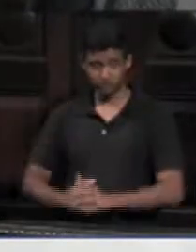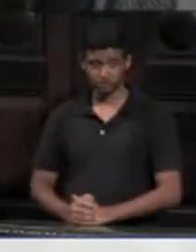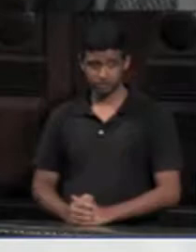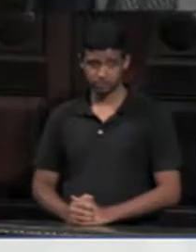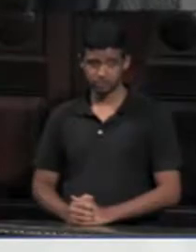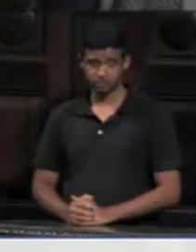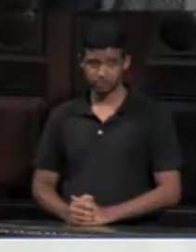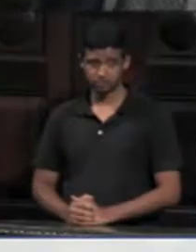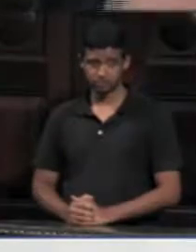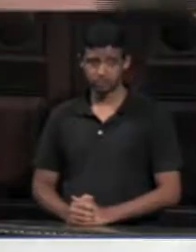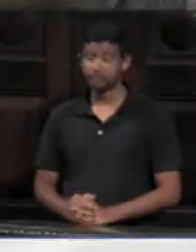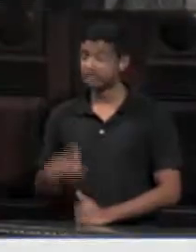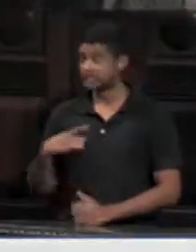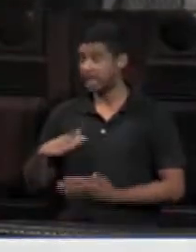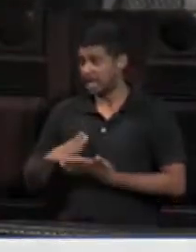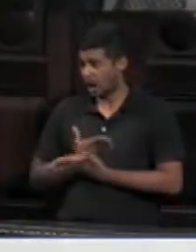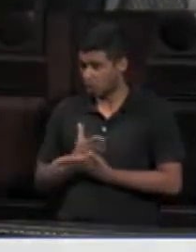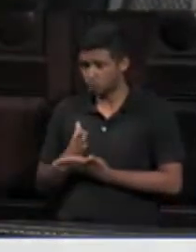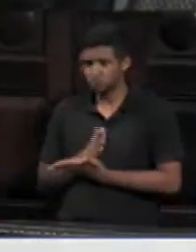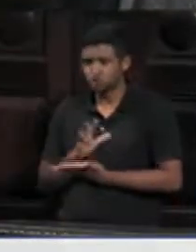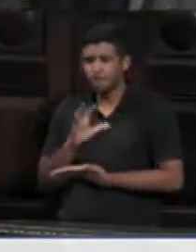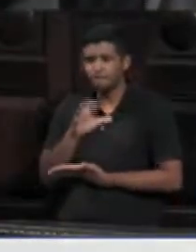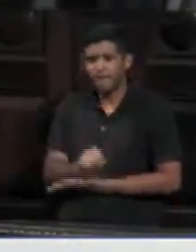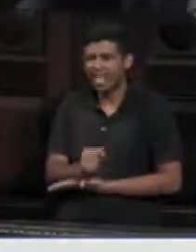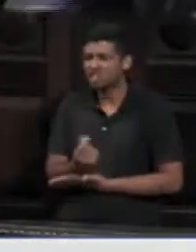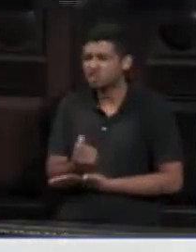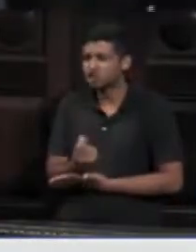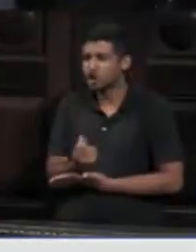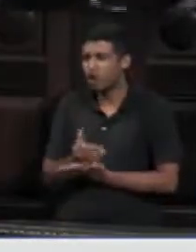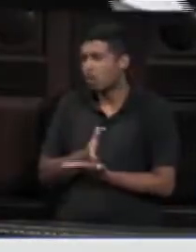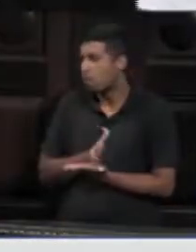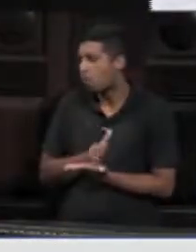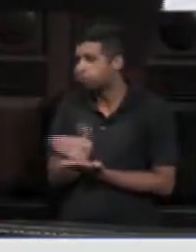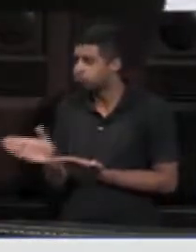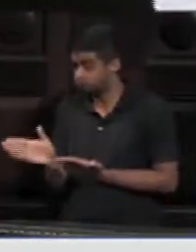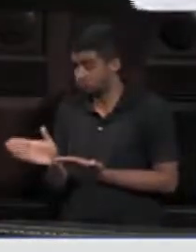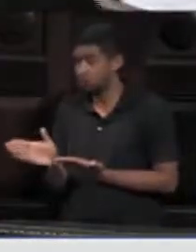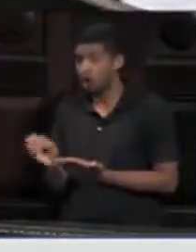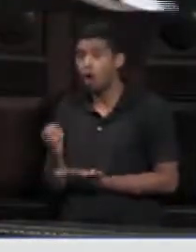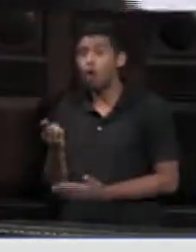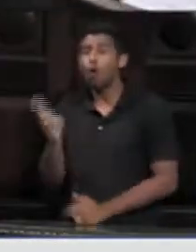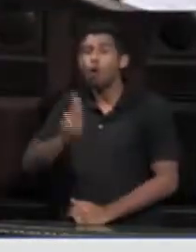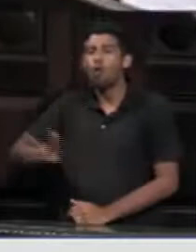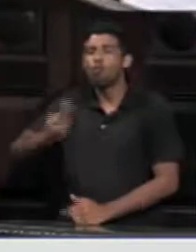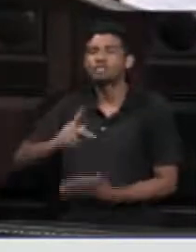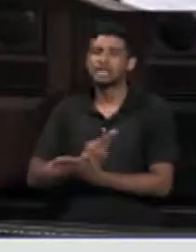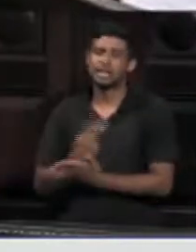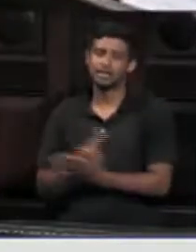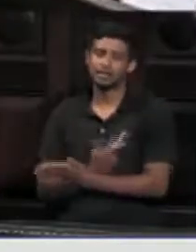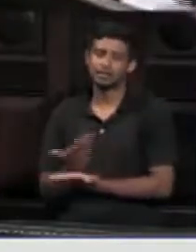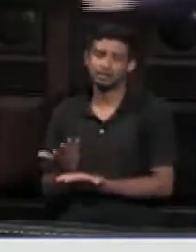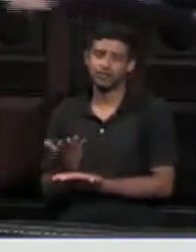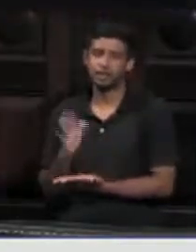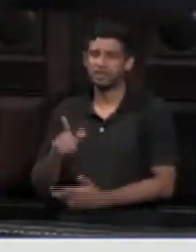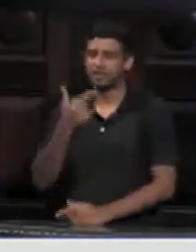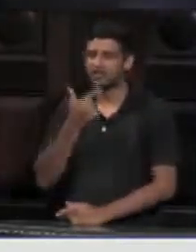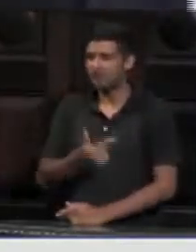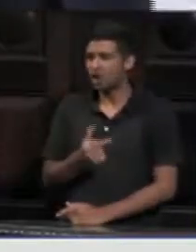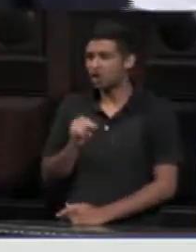que desviam os recursos, se há aqueles que fazem o mau uso, etc., isso não pode